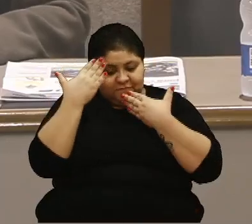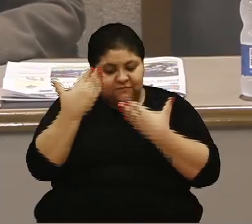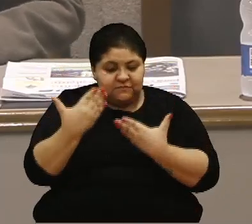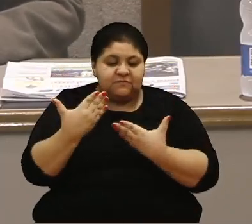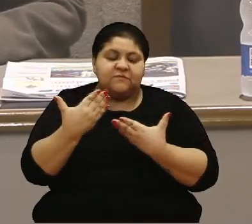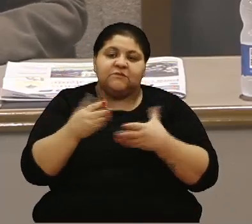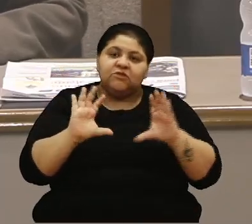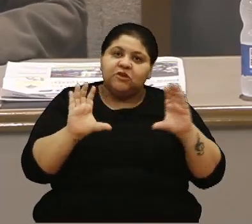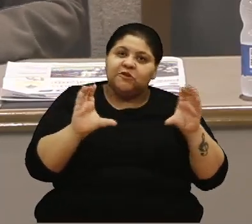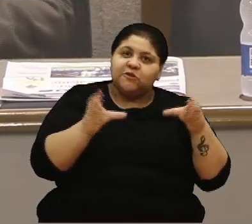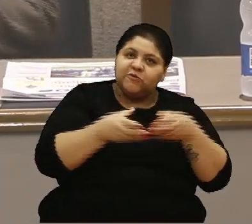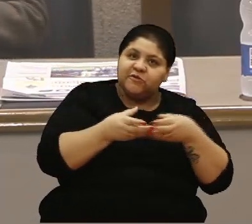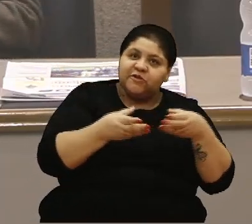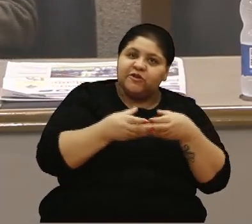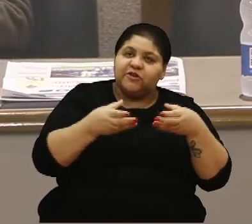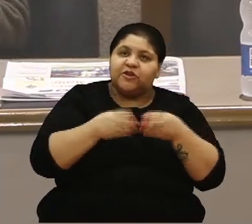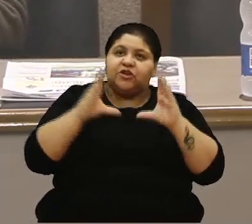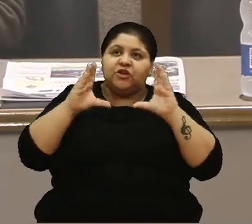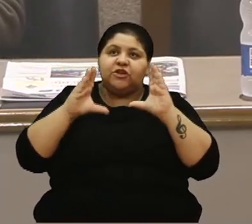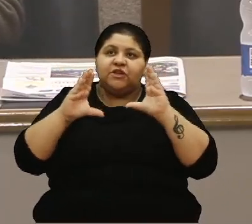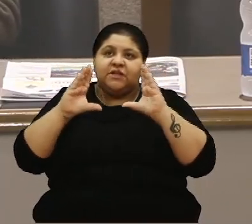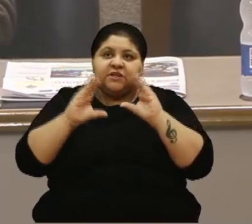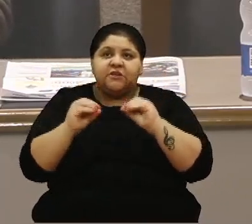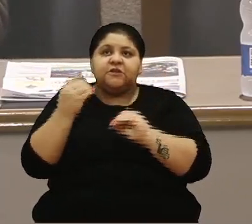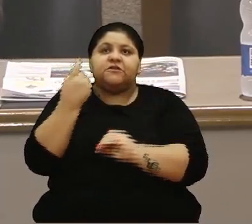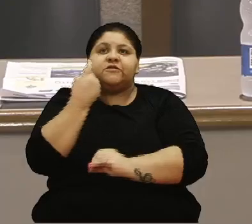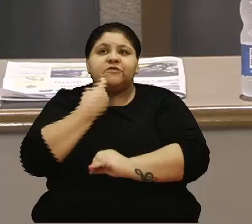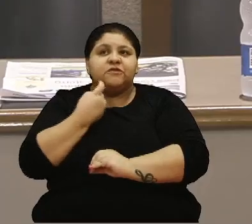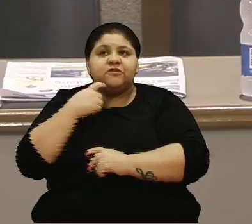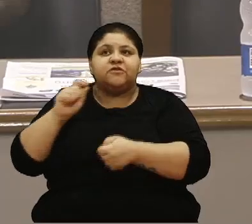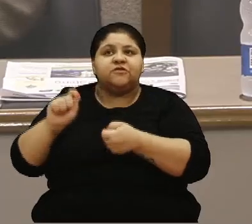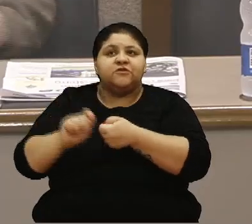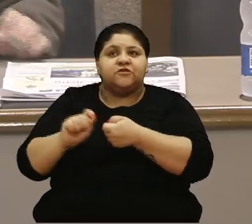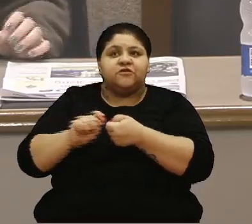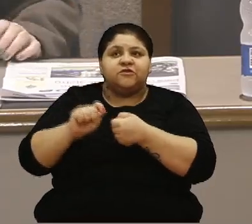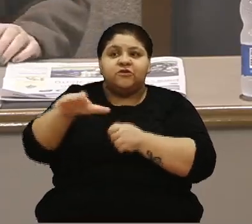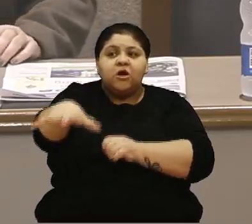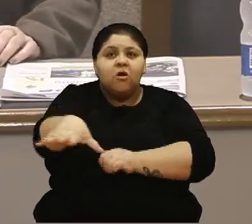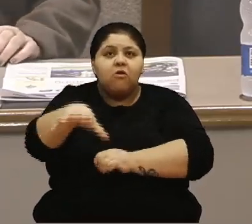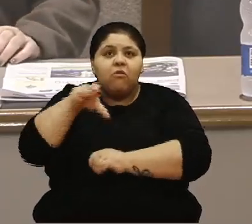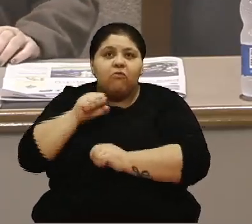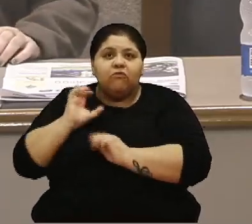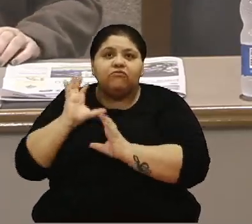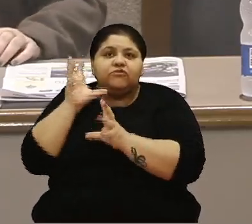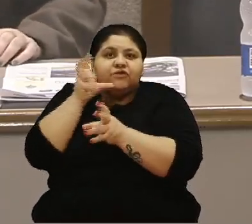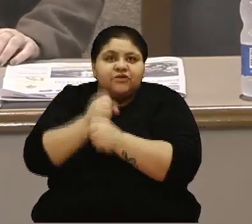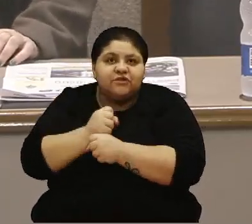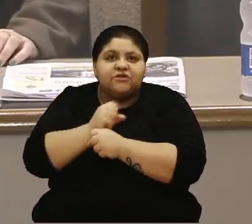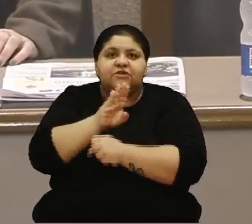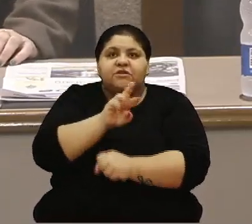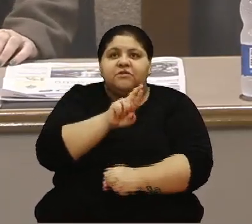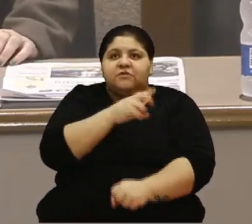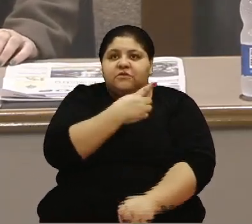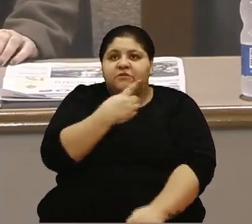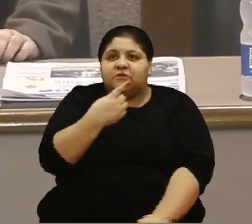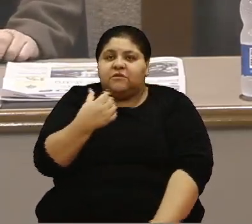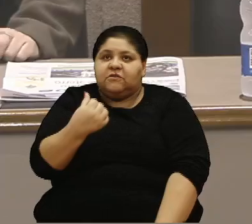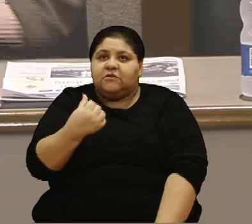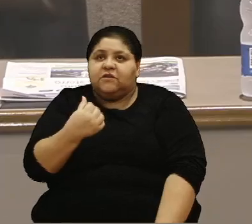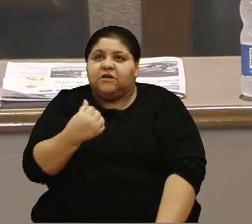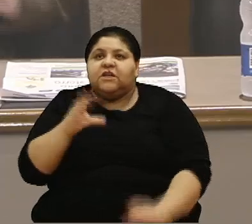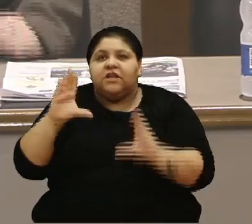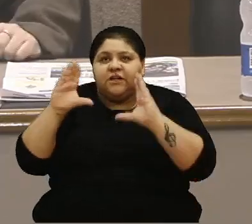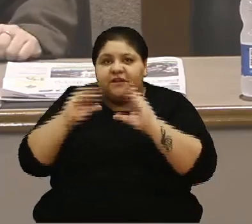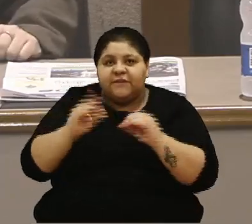essa turma aí que na noite de sexta-feira efetuou o resgate desse animalzinho em plena BR-116 na sexta-feira às 8 horas da